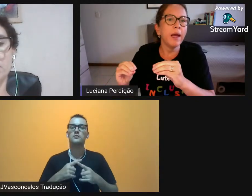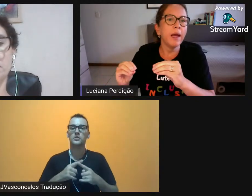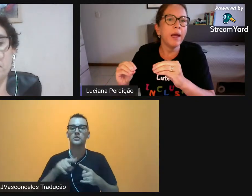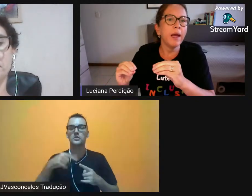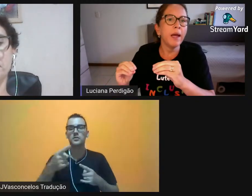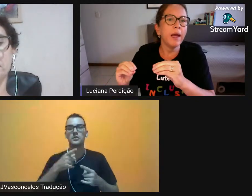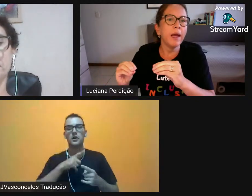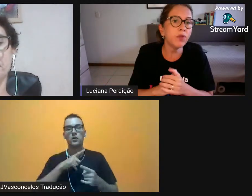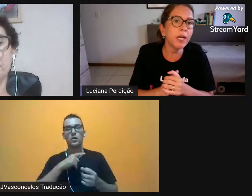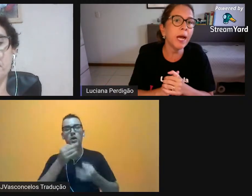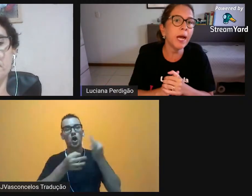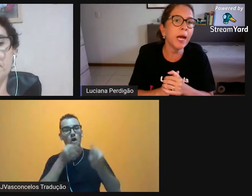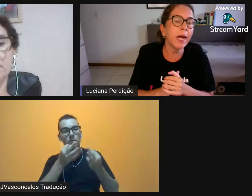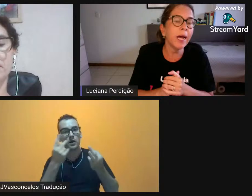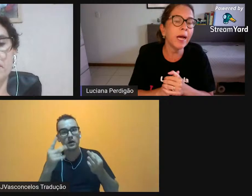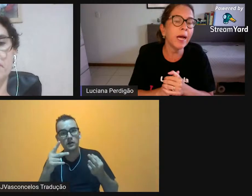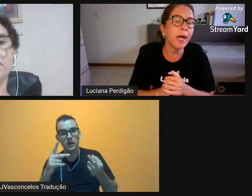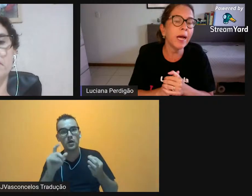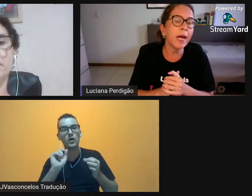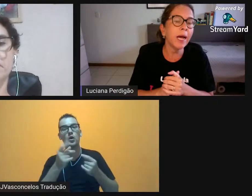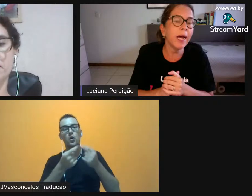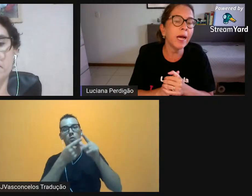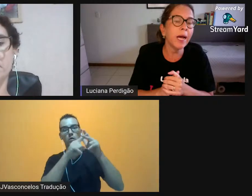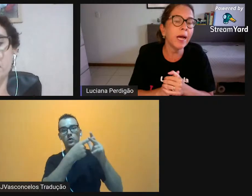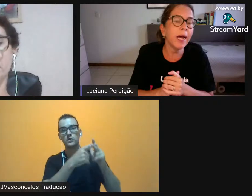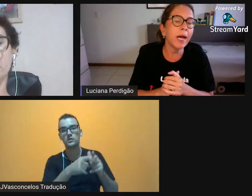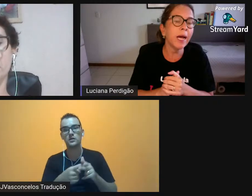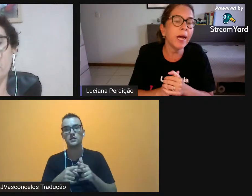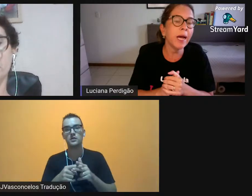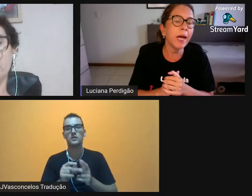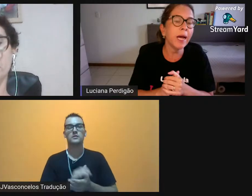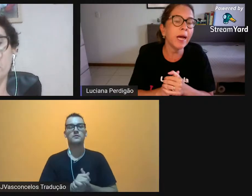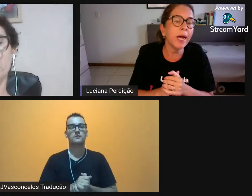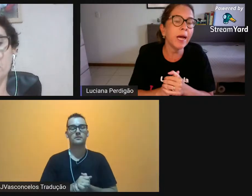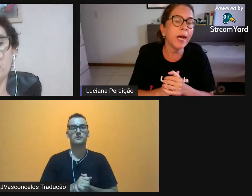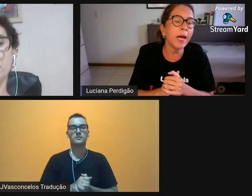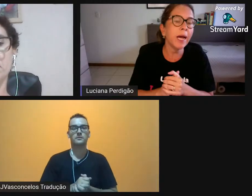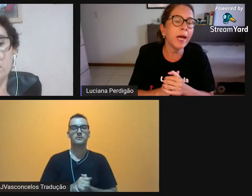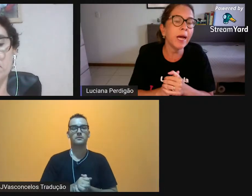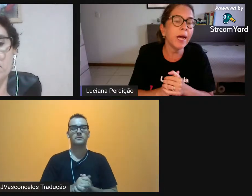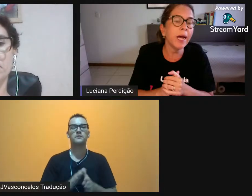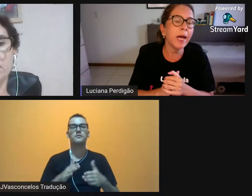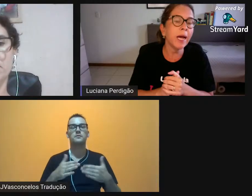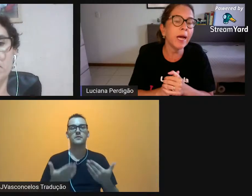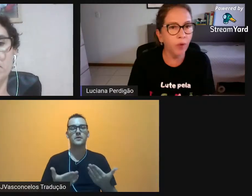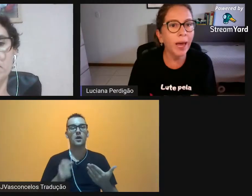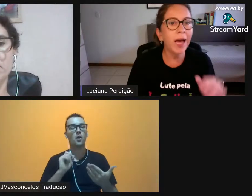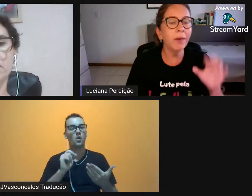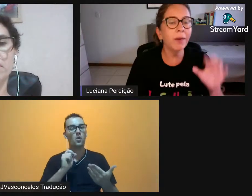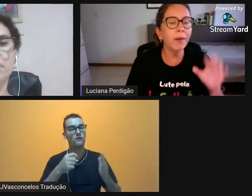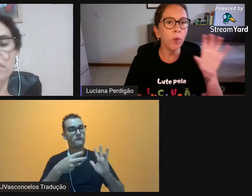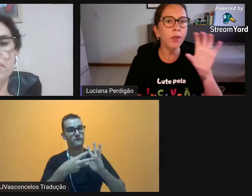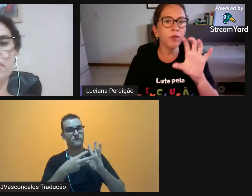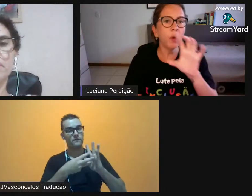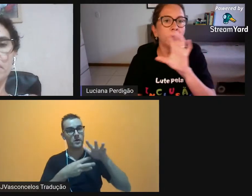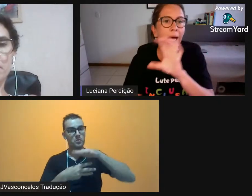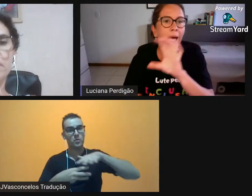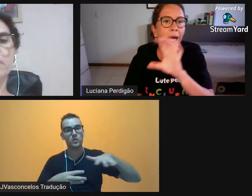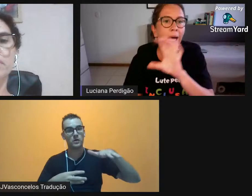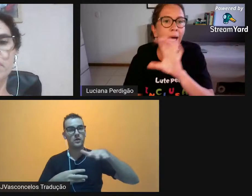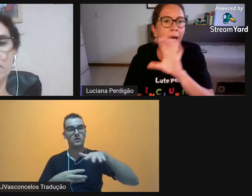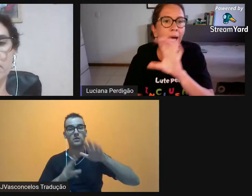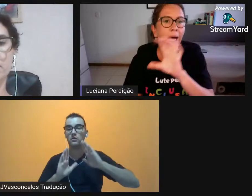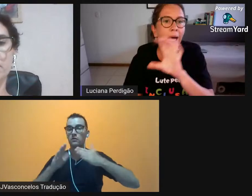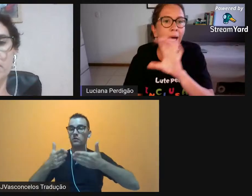para poder fazer os ajustes finais. Agora, o problema... Então, essa parte de formulário, ela foi muito